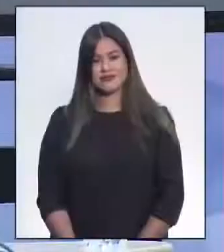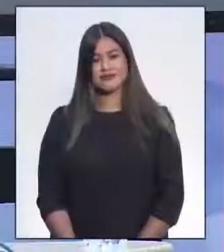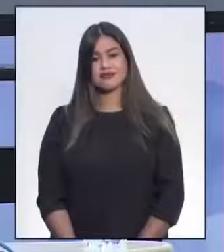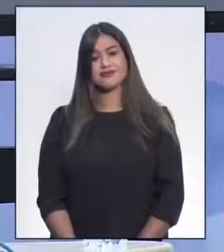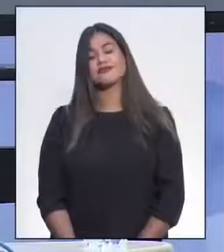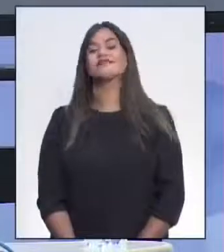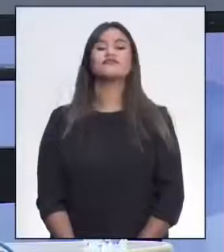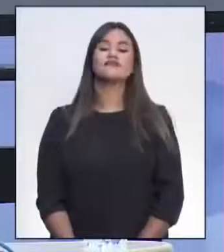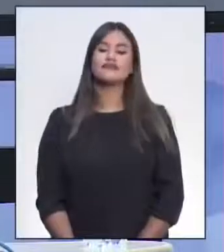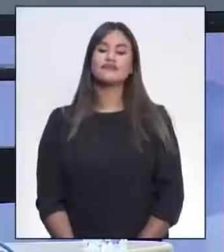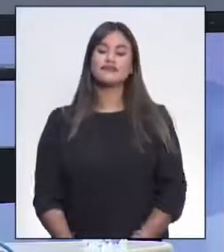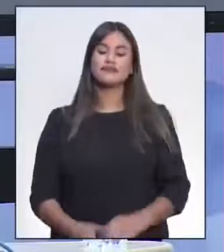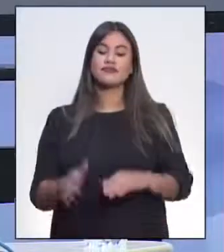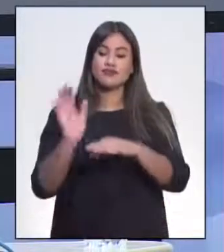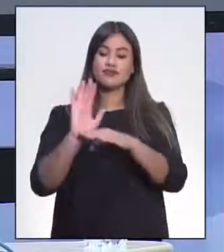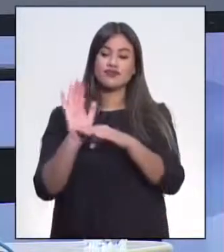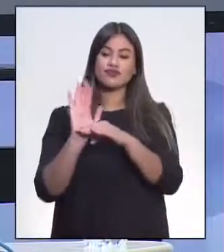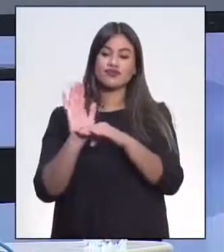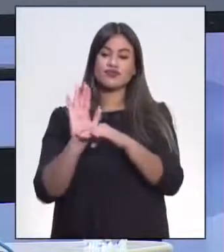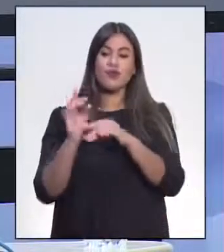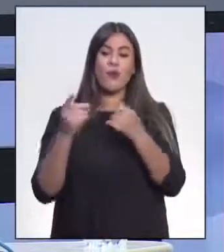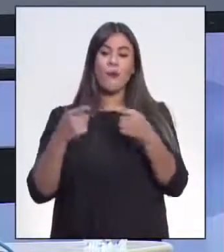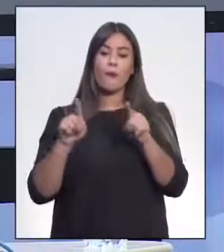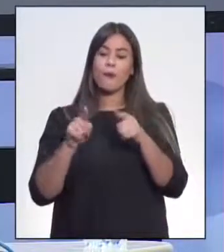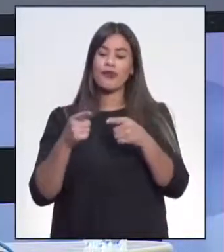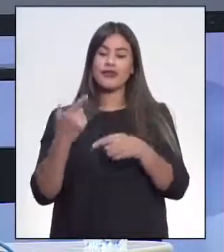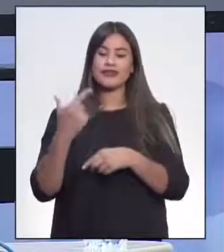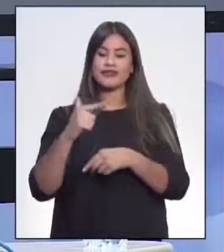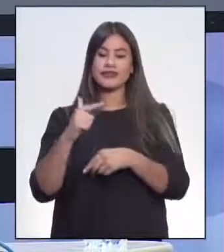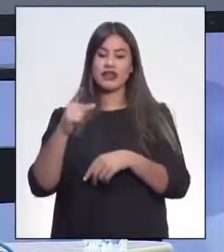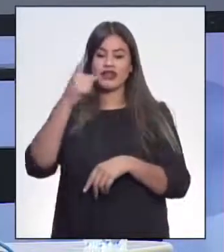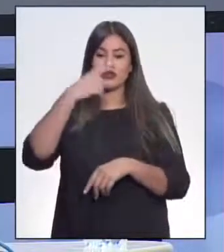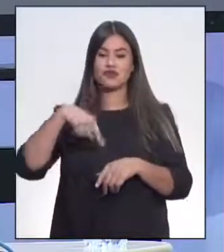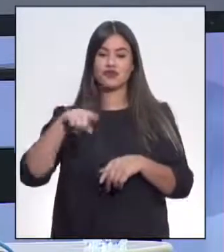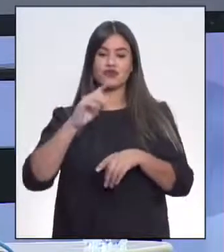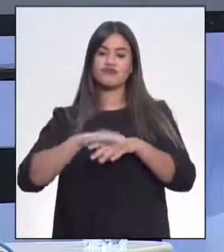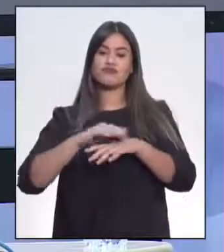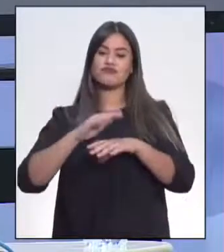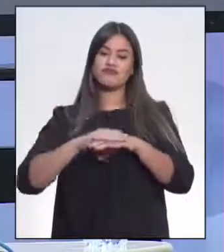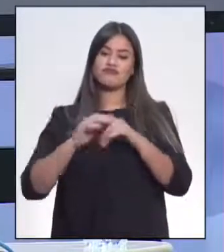Turma, esse vídeo ele veio sem música mesmo, a gente colocou uma música que não